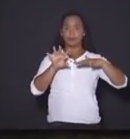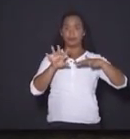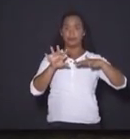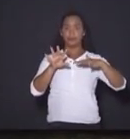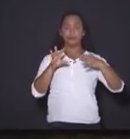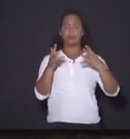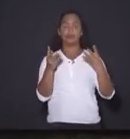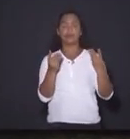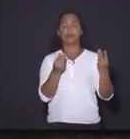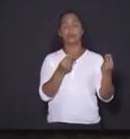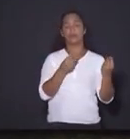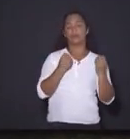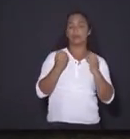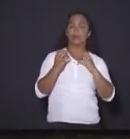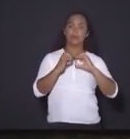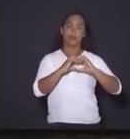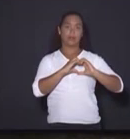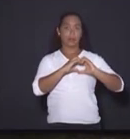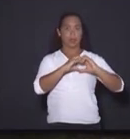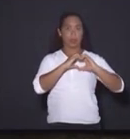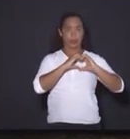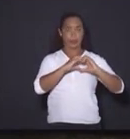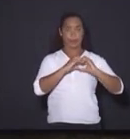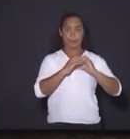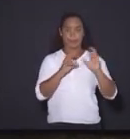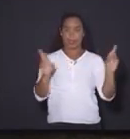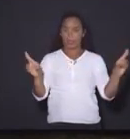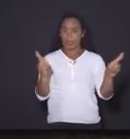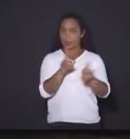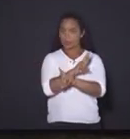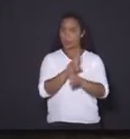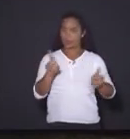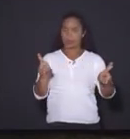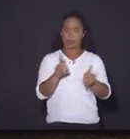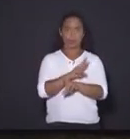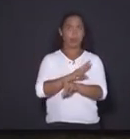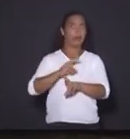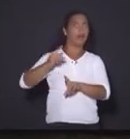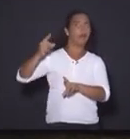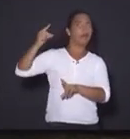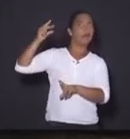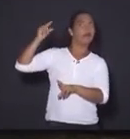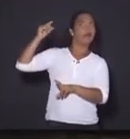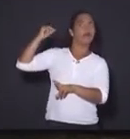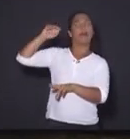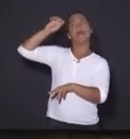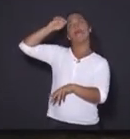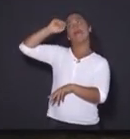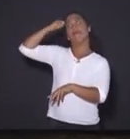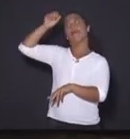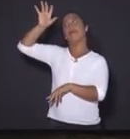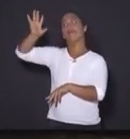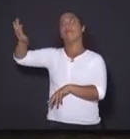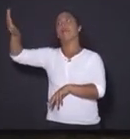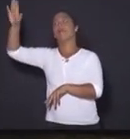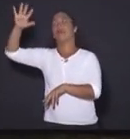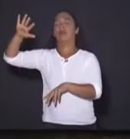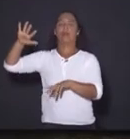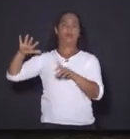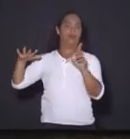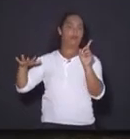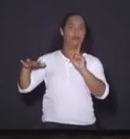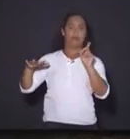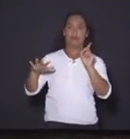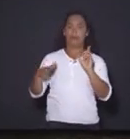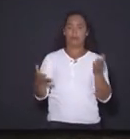romântica a nossa relação com a ancestralidade africana e o continente africano da atualidade